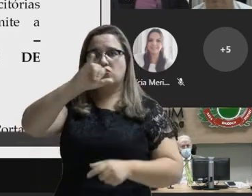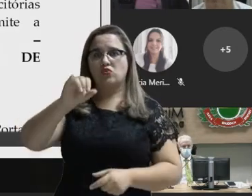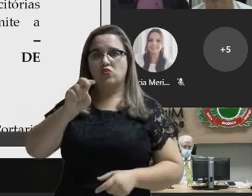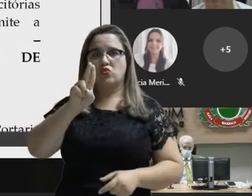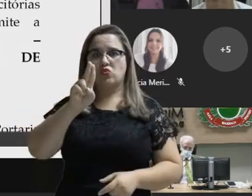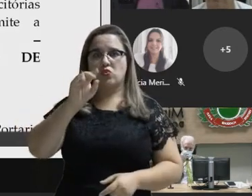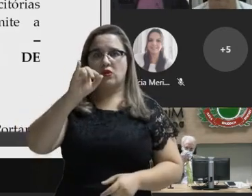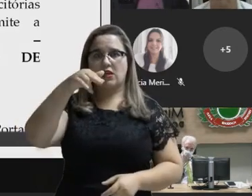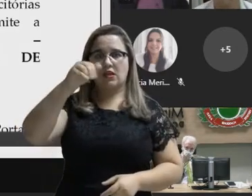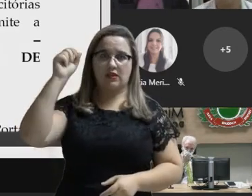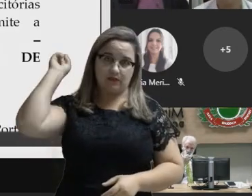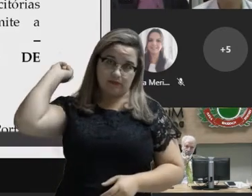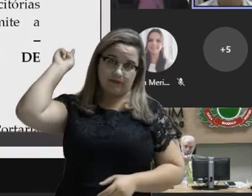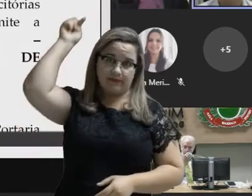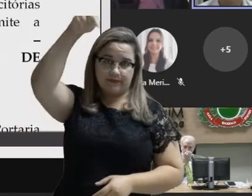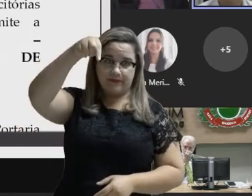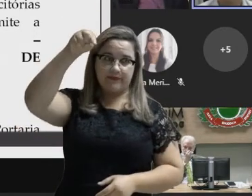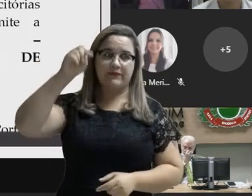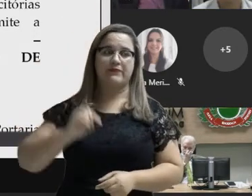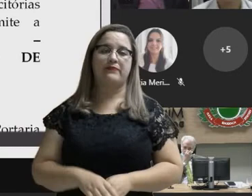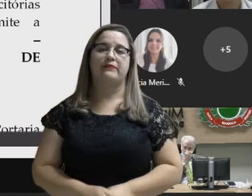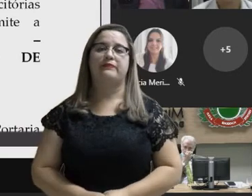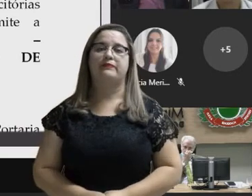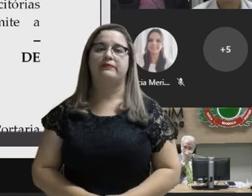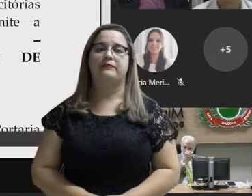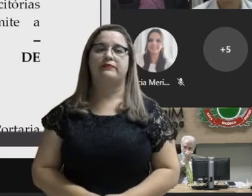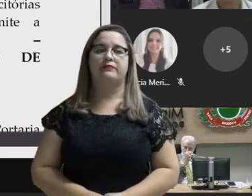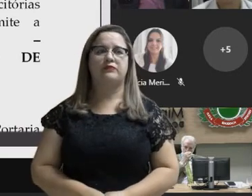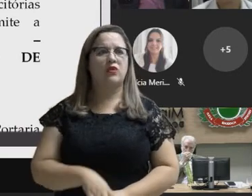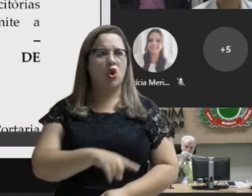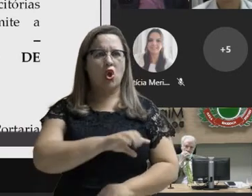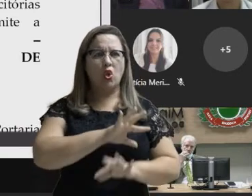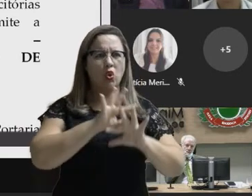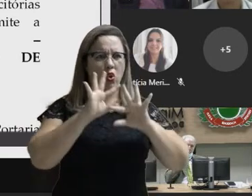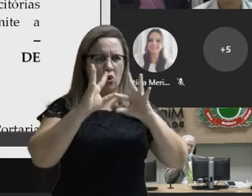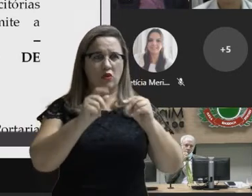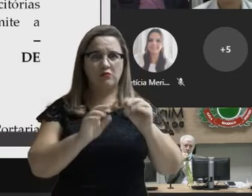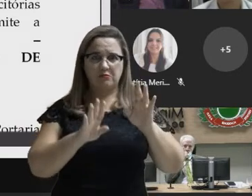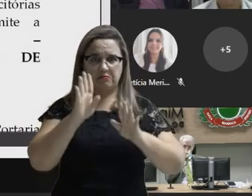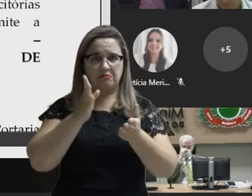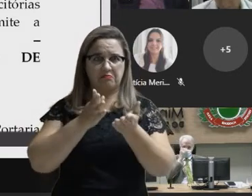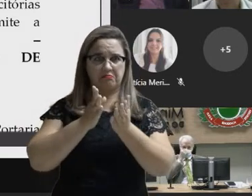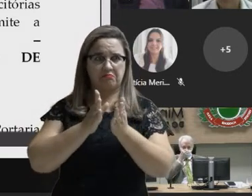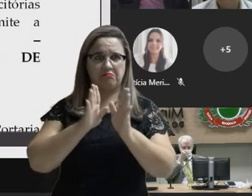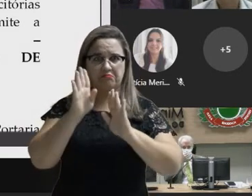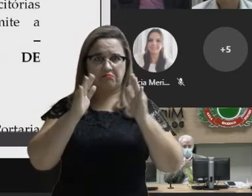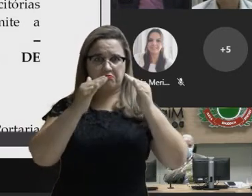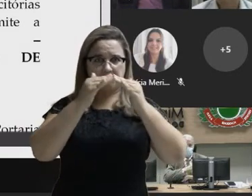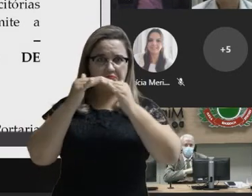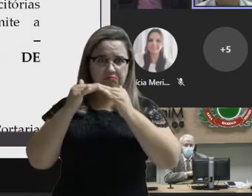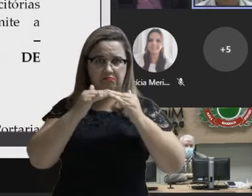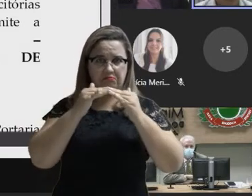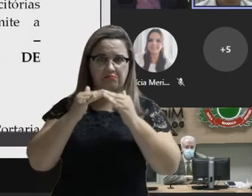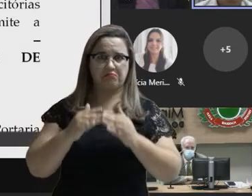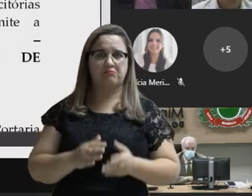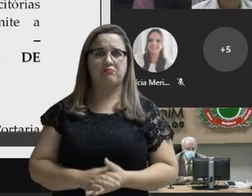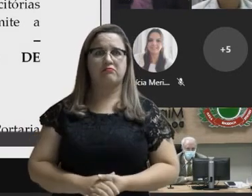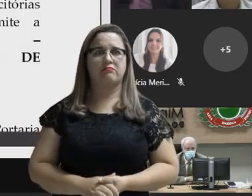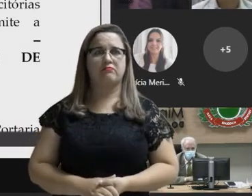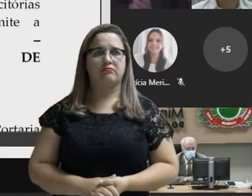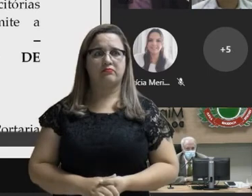entender necessário. Estão todos de acordo com as homologações demais? Eu tenho